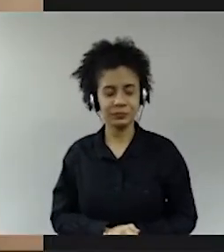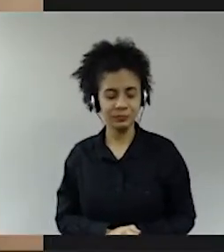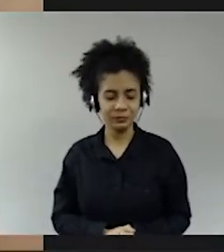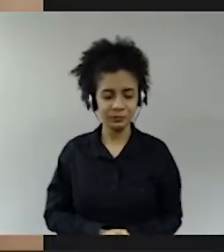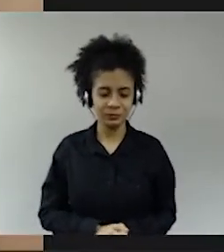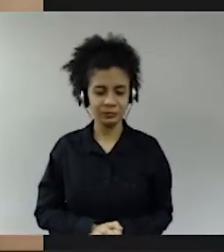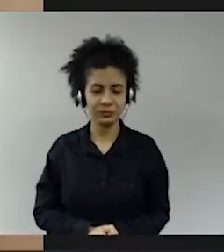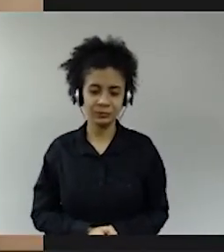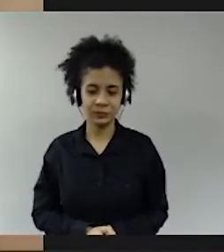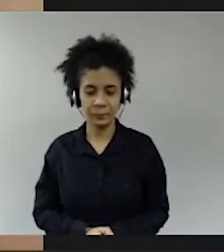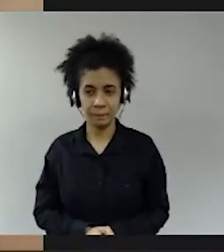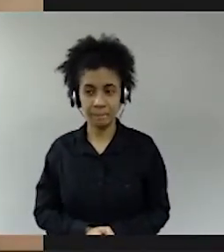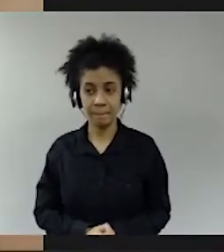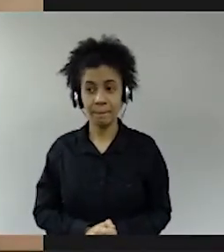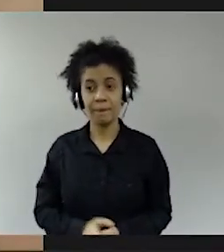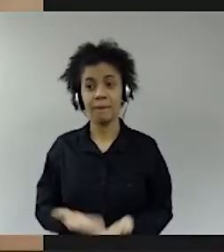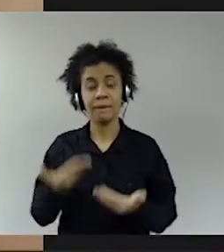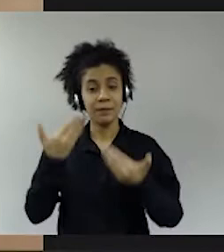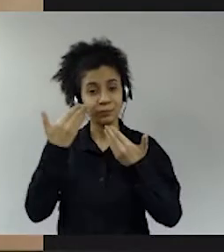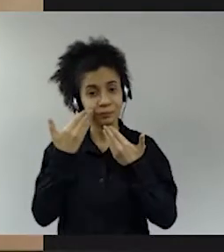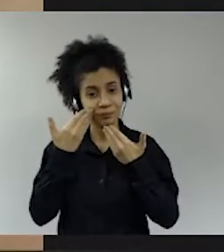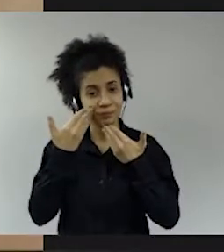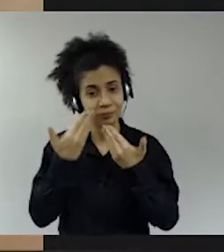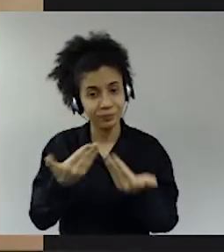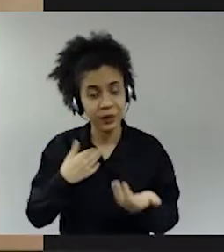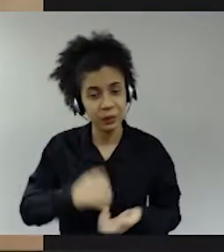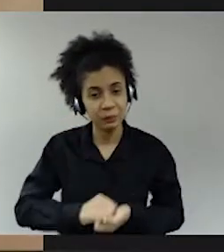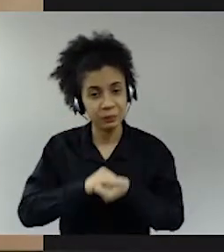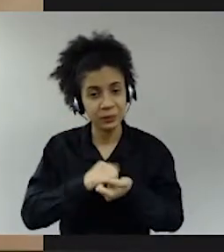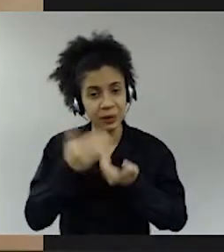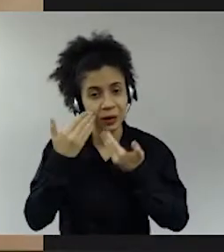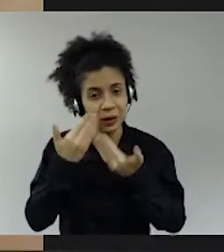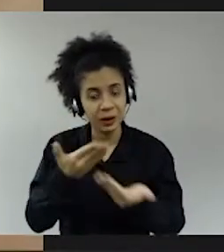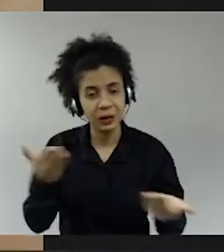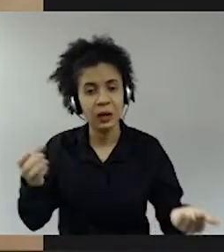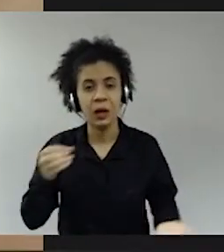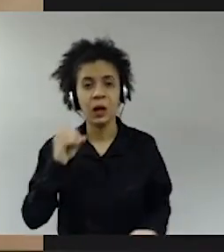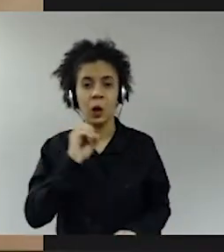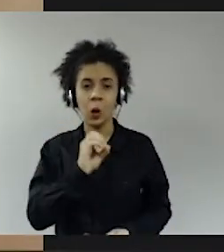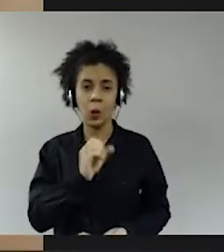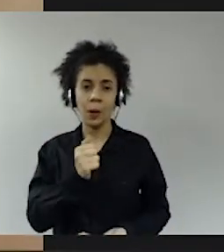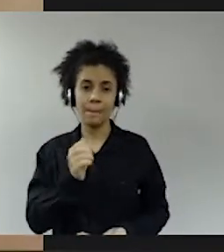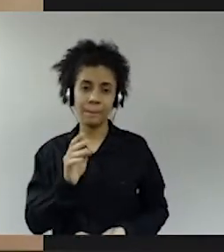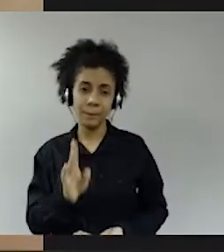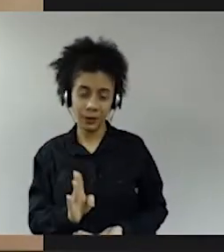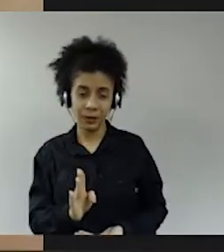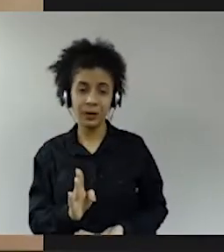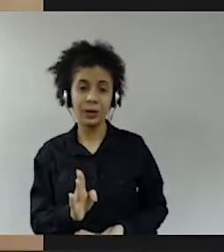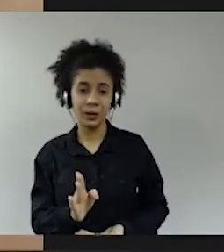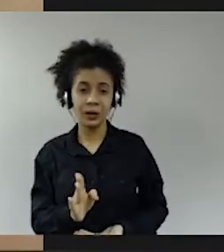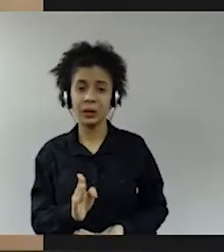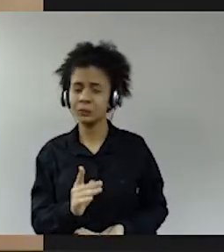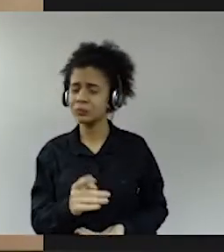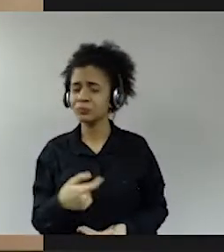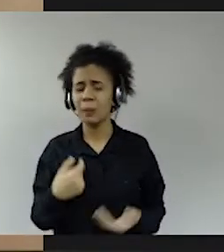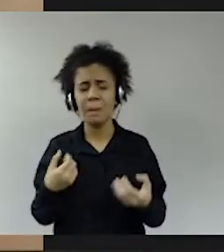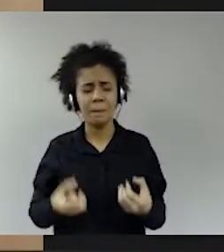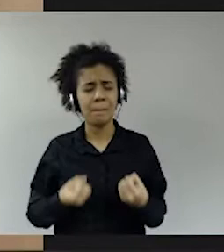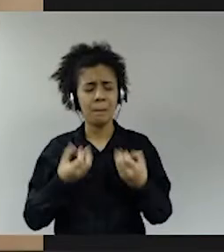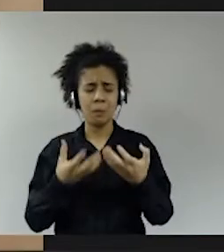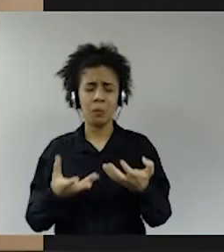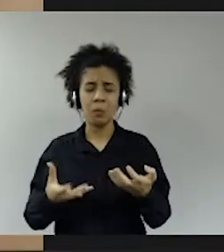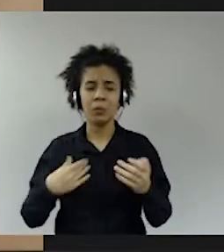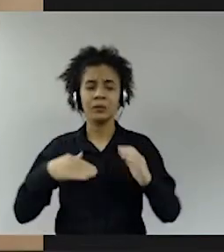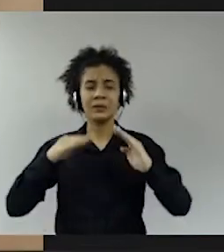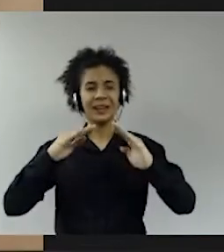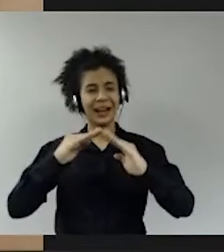Obrigada, doutora Beatriz. Quero, em seu nome, cumprimentar e agradecer à Ordem dos Advogados do Brasil. É muito bom, de alguma forma, estar em